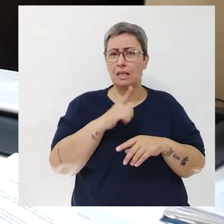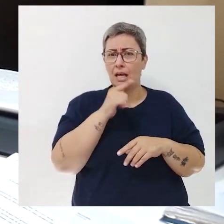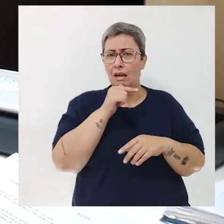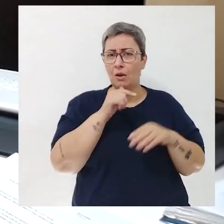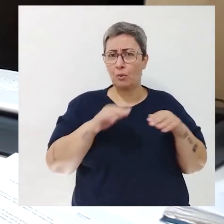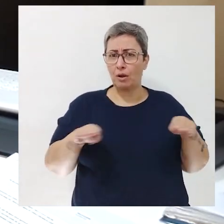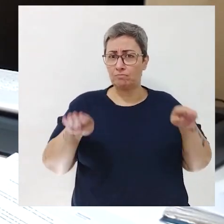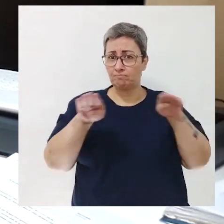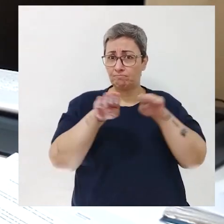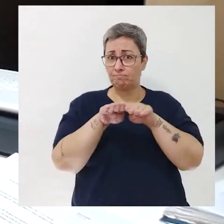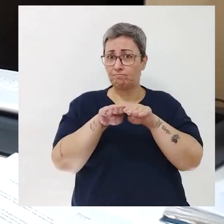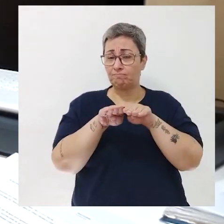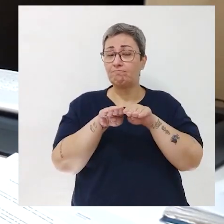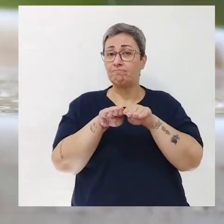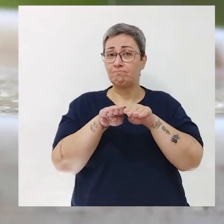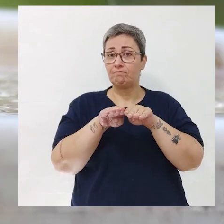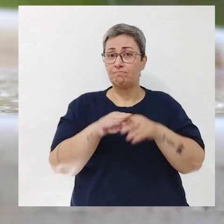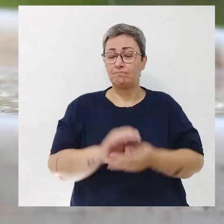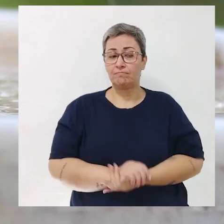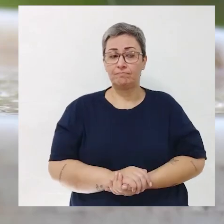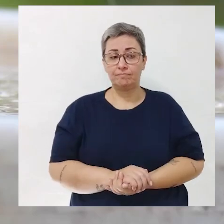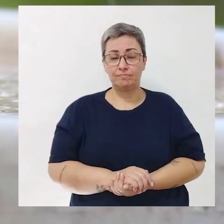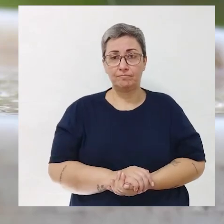de maneira igual?